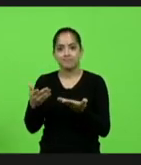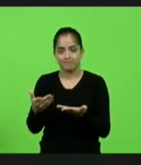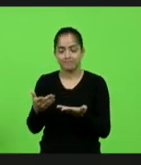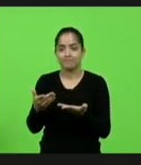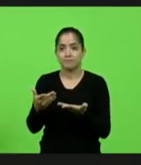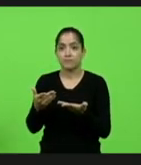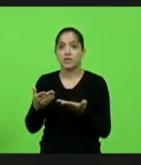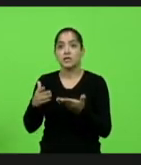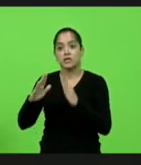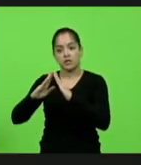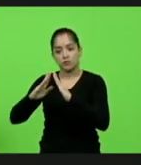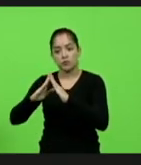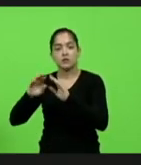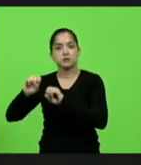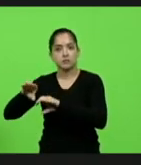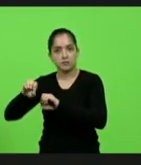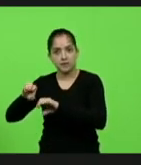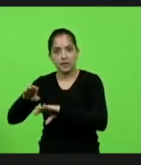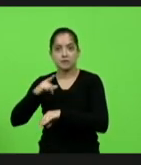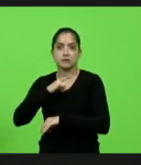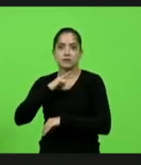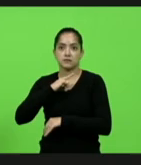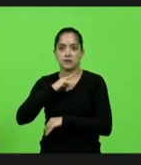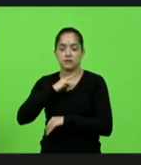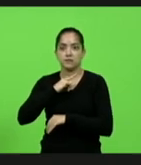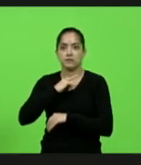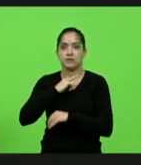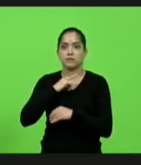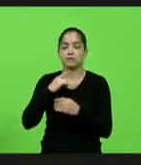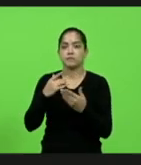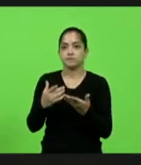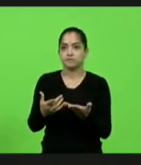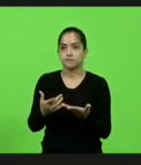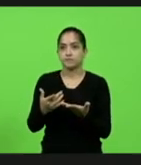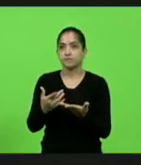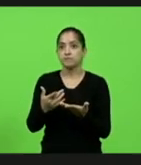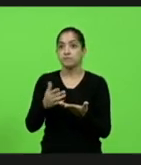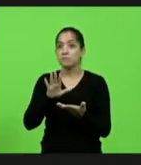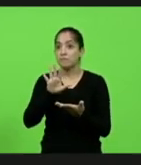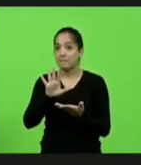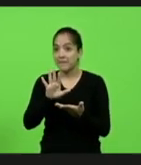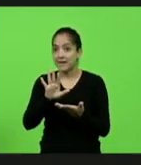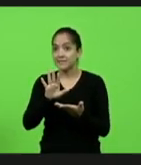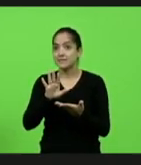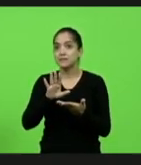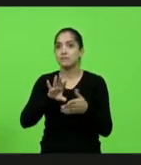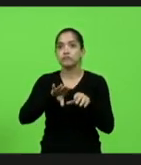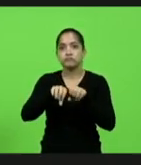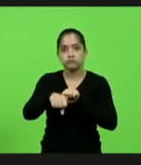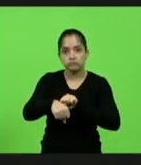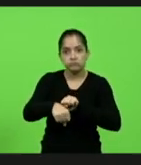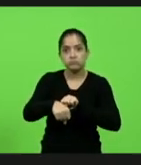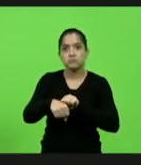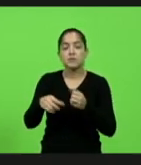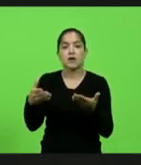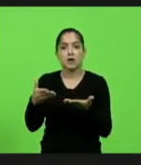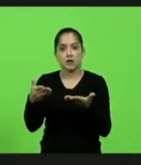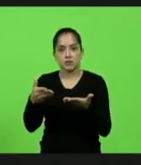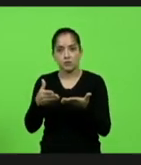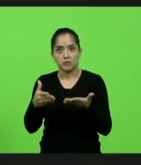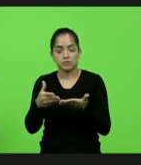né? Como havia esse entrave formal, ela não conseguiu de plano, conseguiu agora via liminar no Tribunal de São